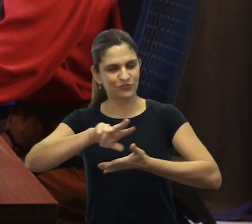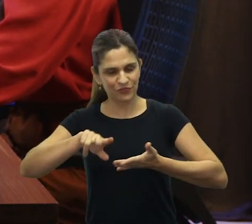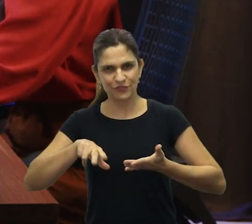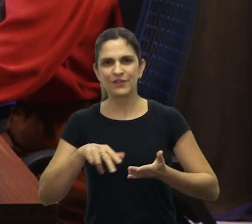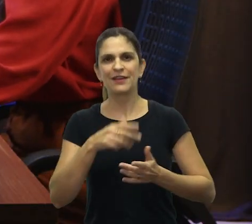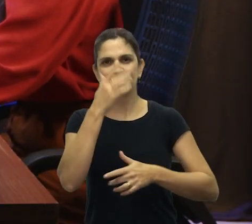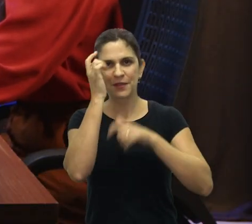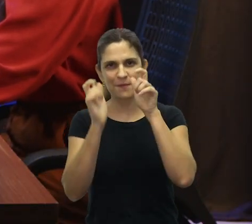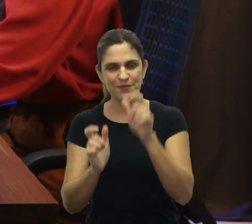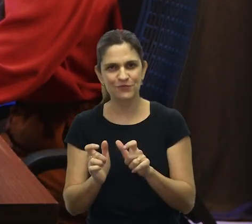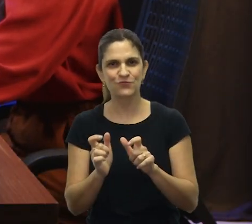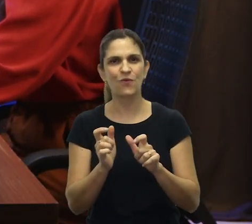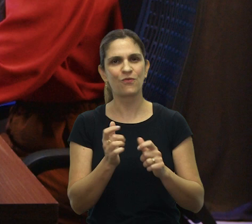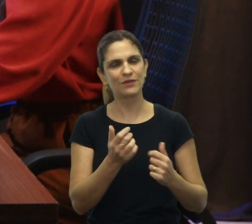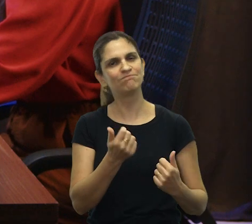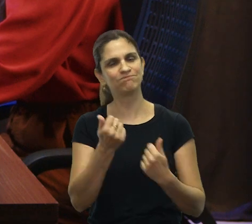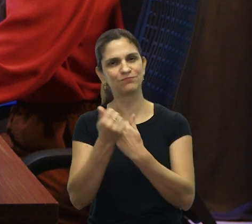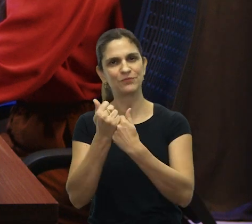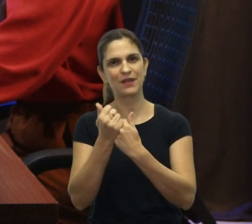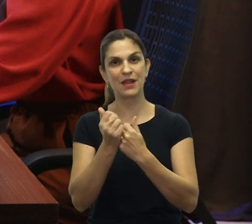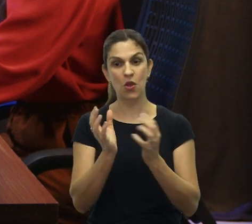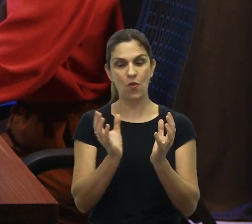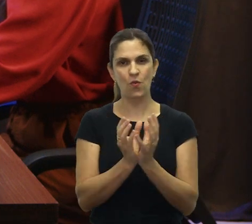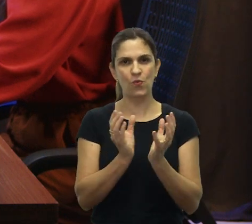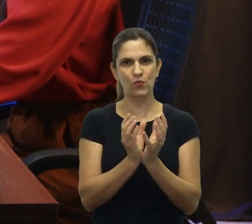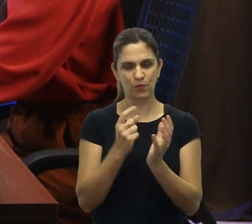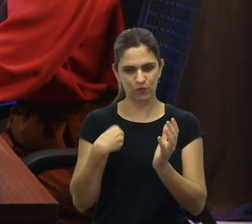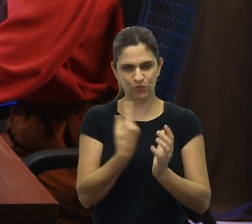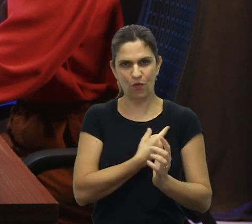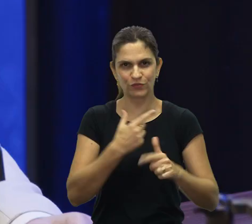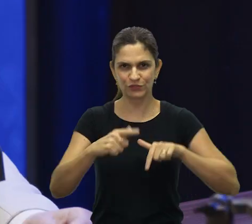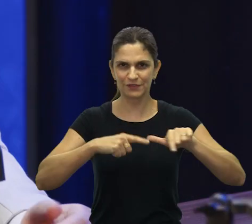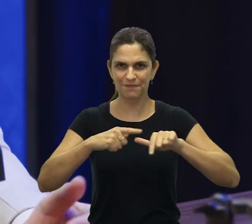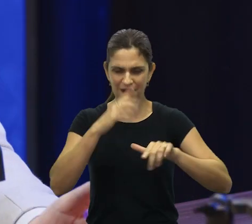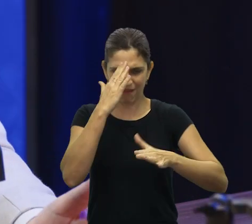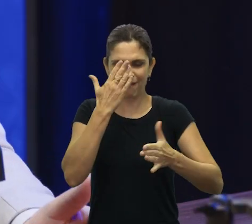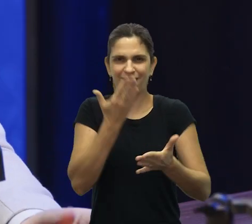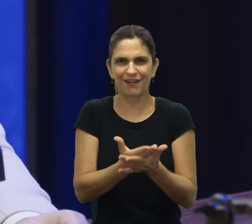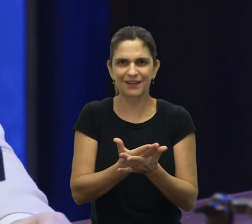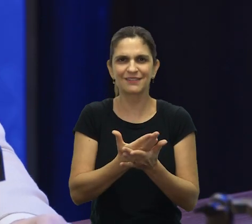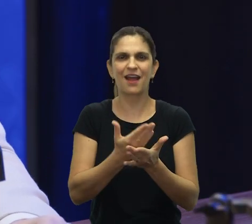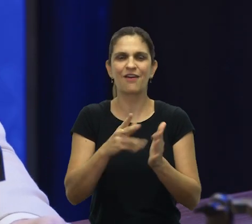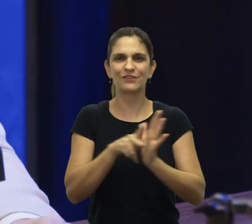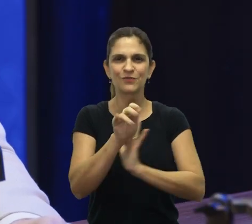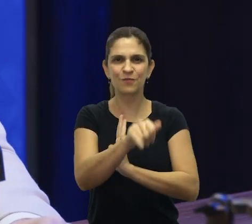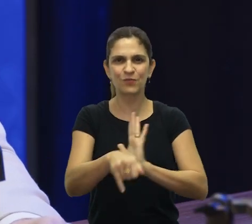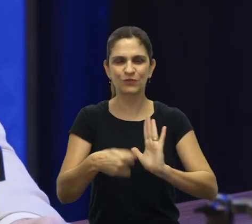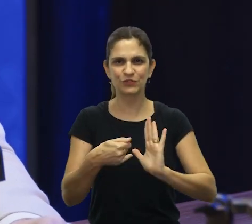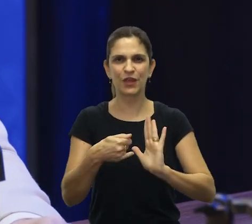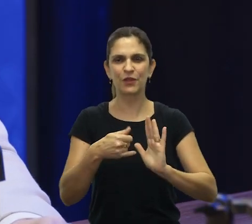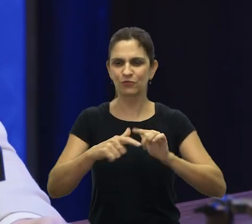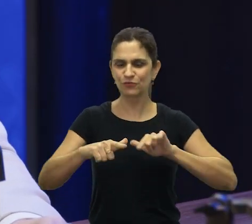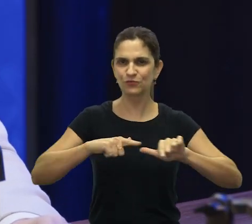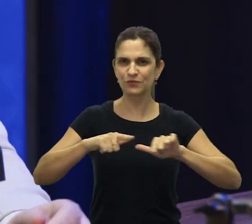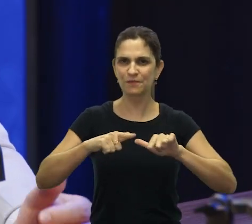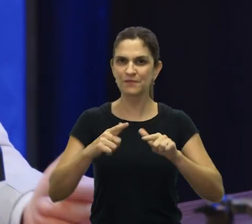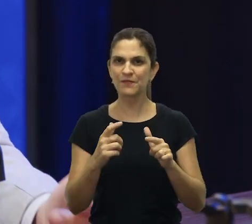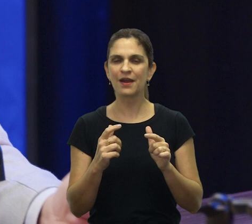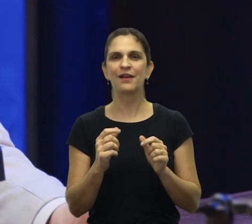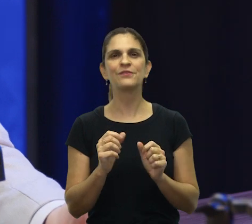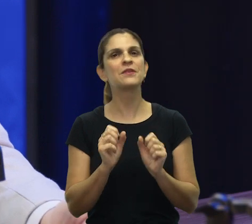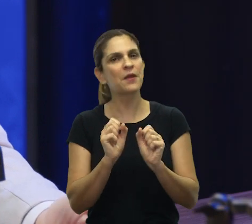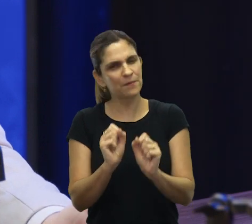várias pessoas. Primeiro, da equipe nossa, que sempre trabalhou com a gente e que acreditava nesse trabalho,